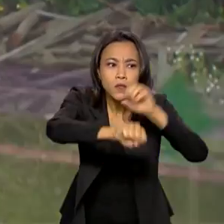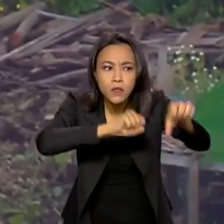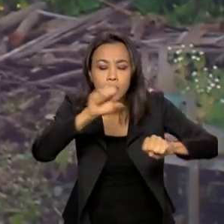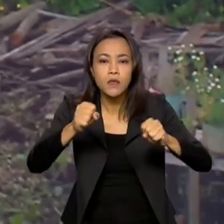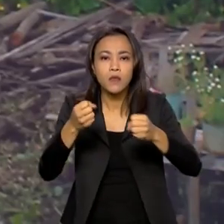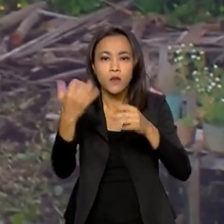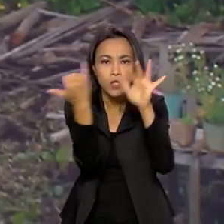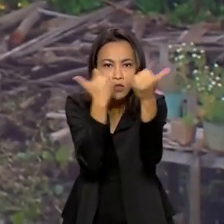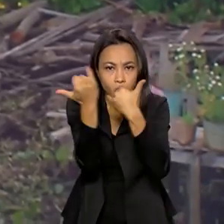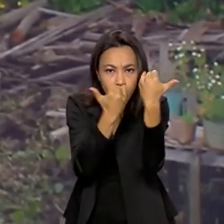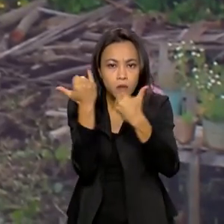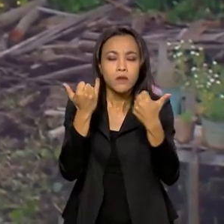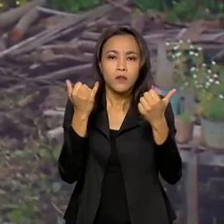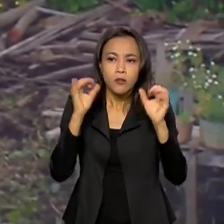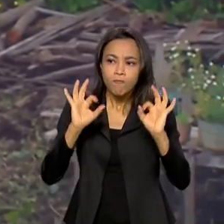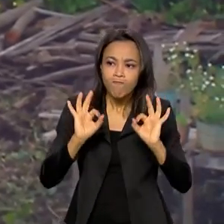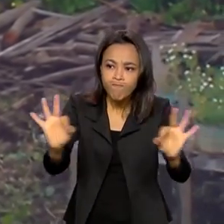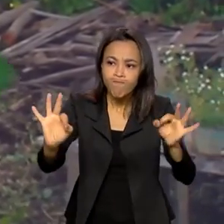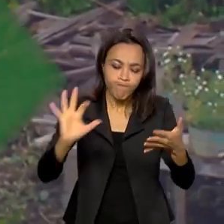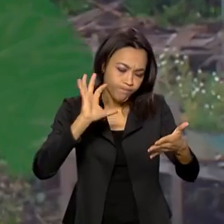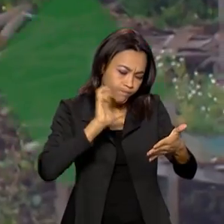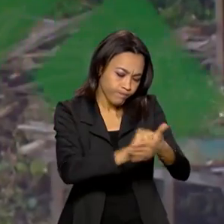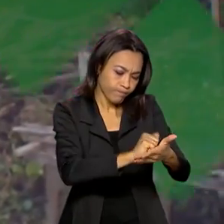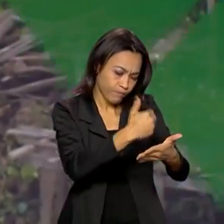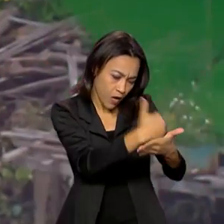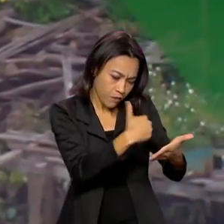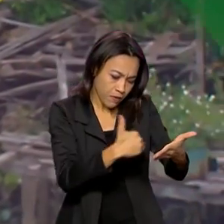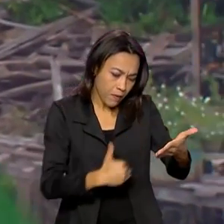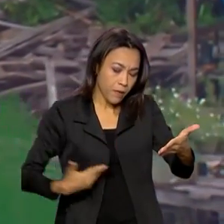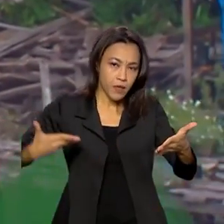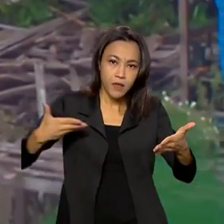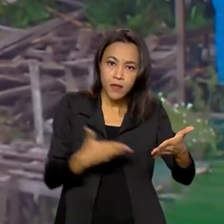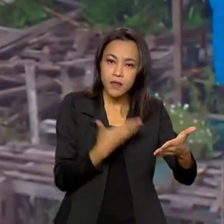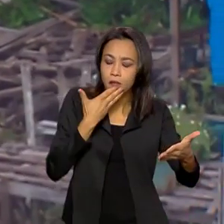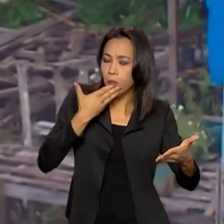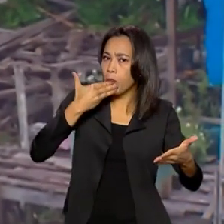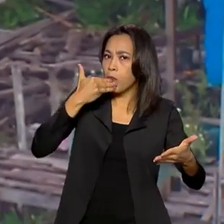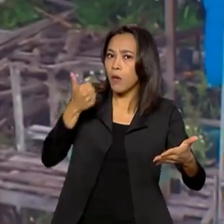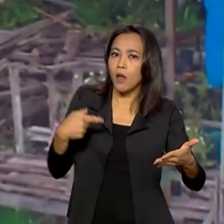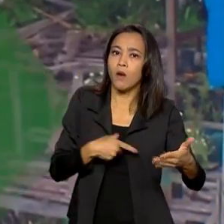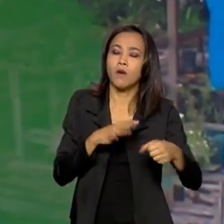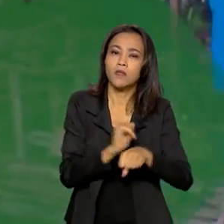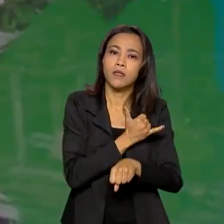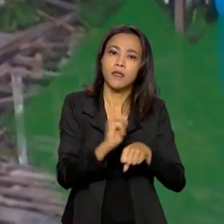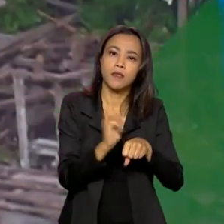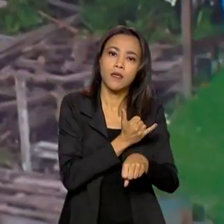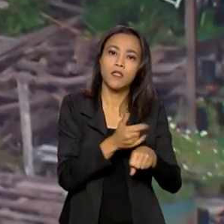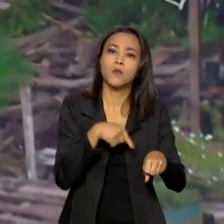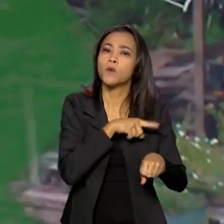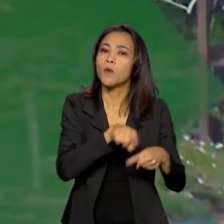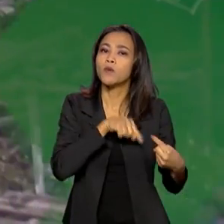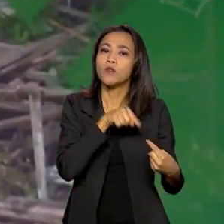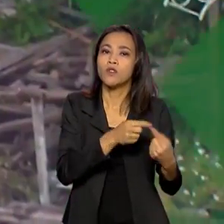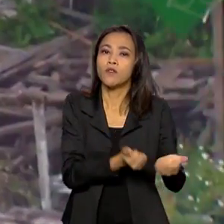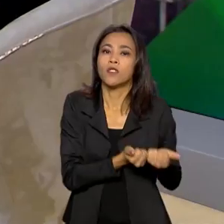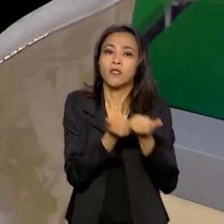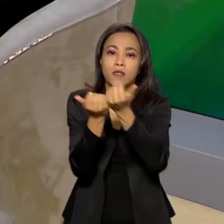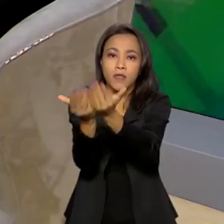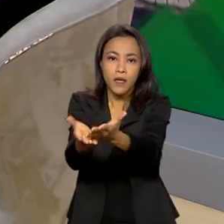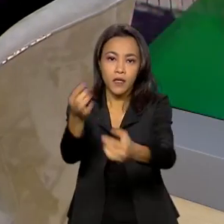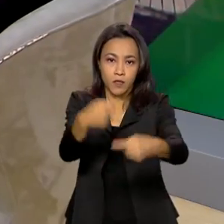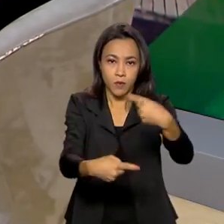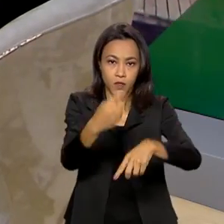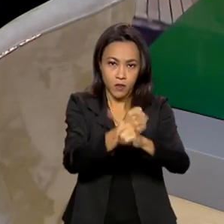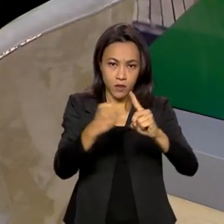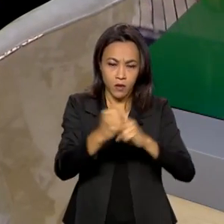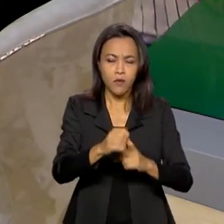base na construção de um cadastro único hoje que tem se mostrado a melhor e maior ferramenta na entrega de políticas sociais são quantas